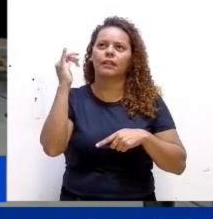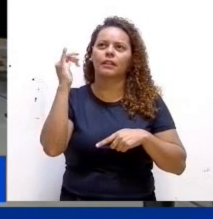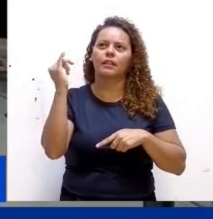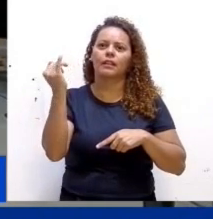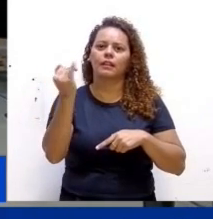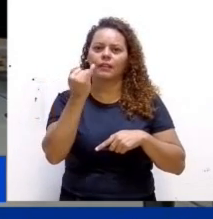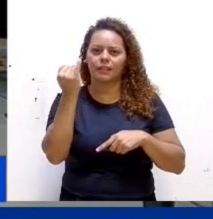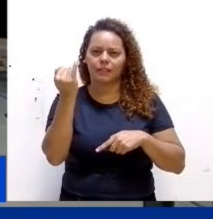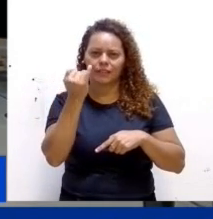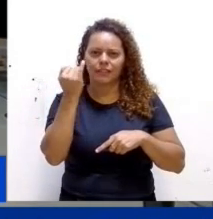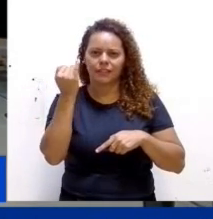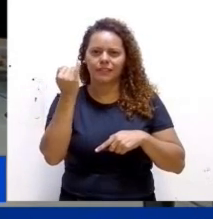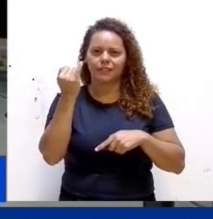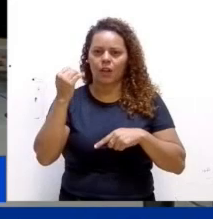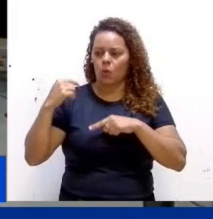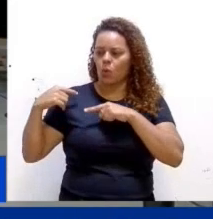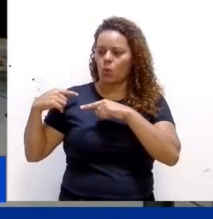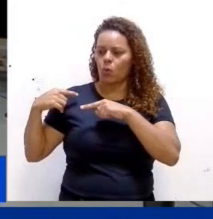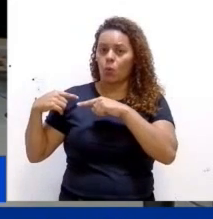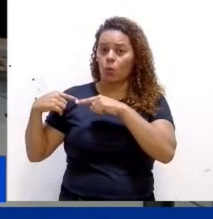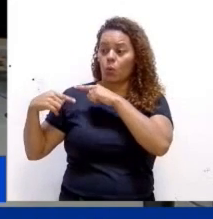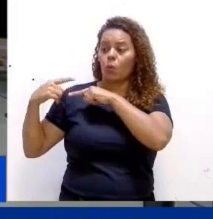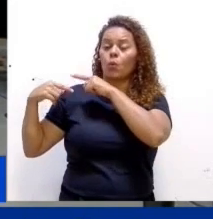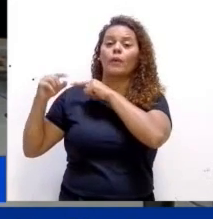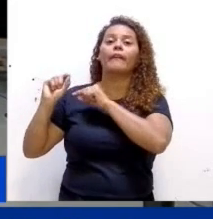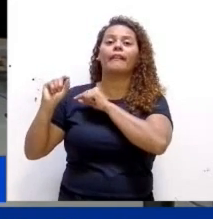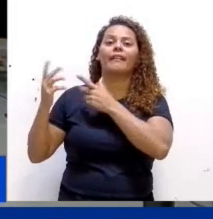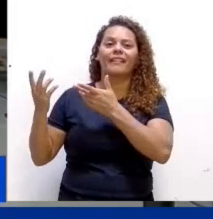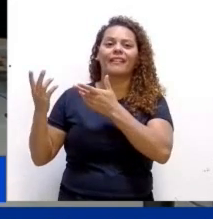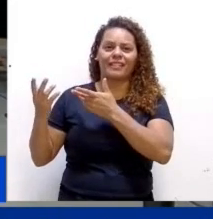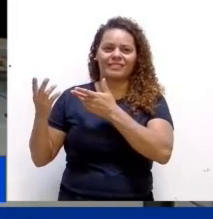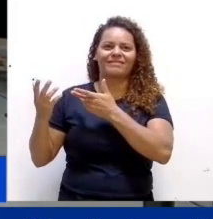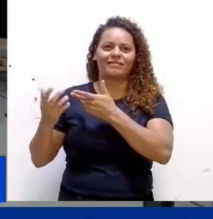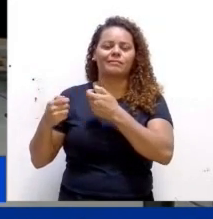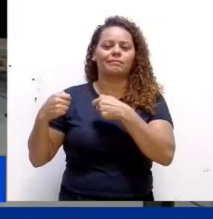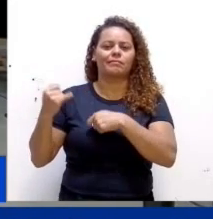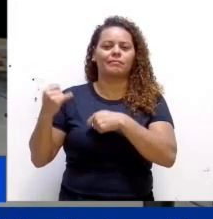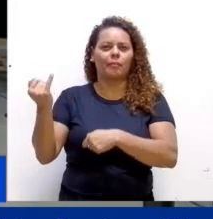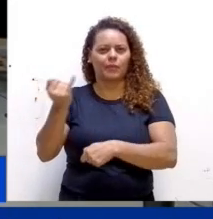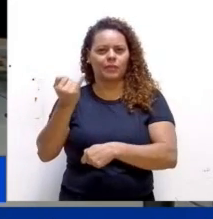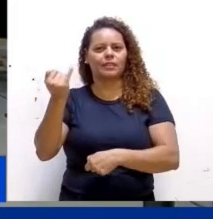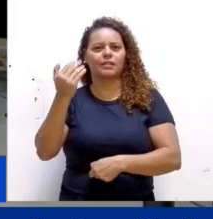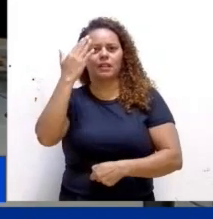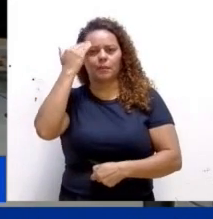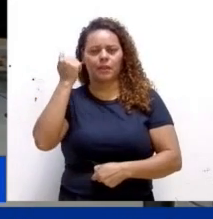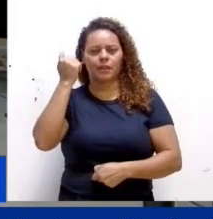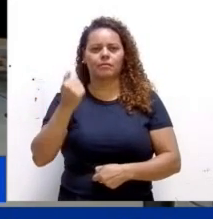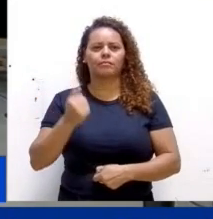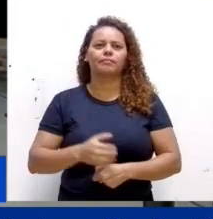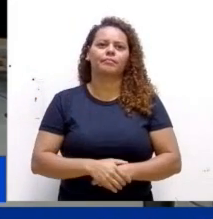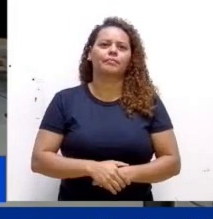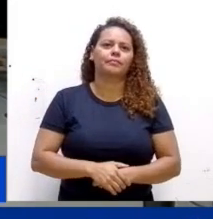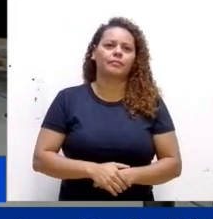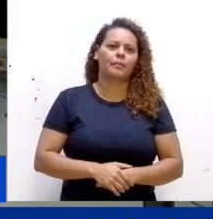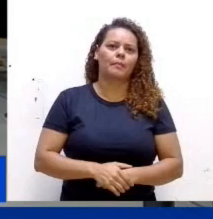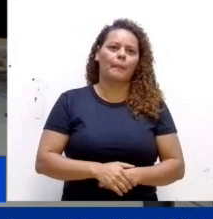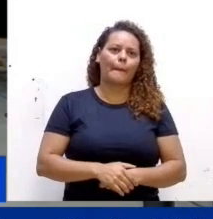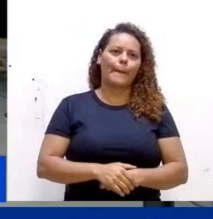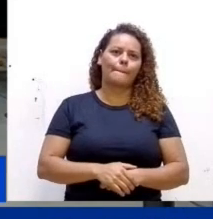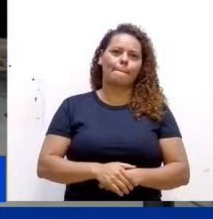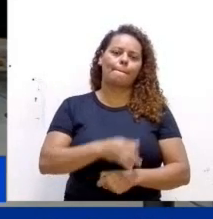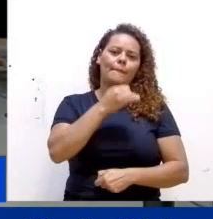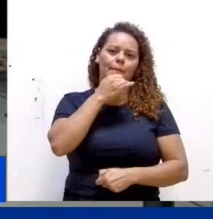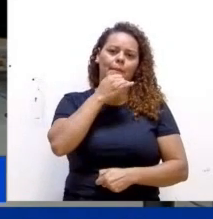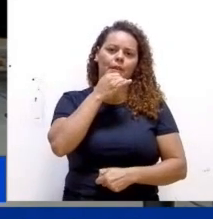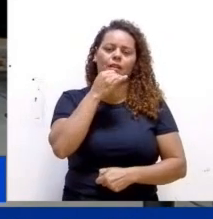vim. Ok? Bom, vou avançar um pouquinho. Então, aqui eu falo de algumas questões